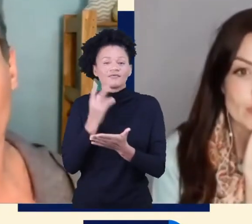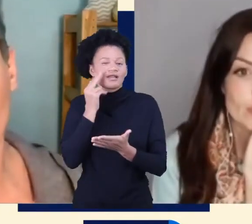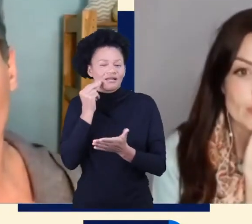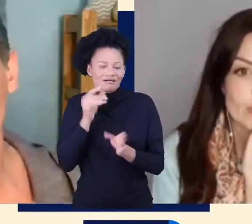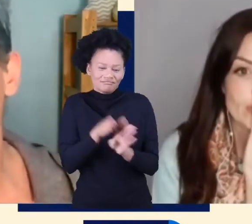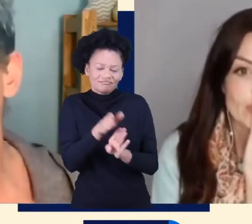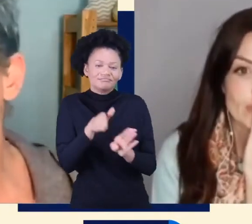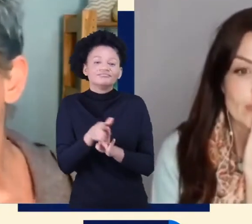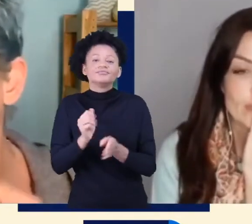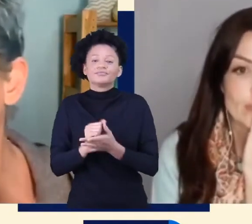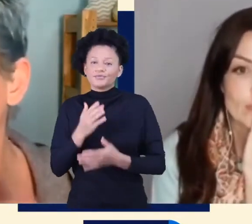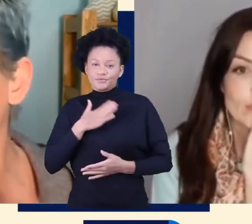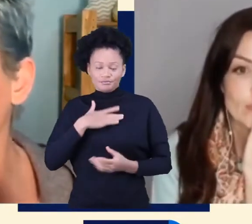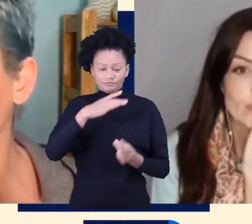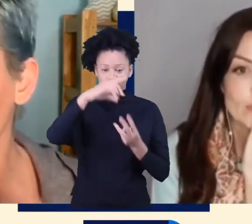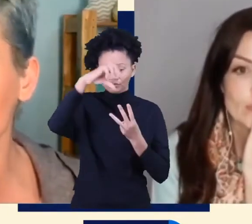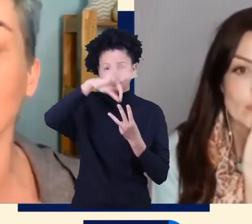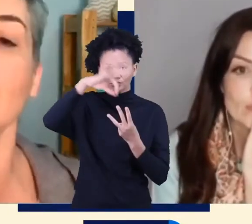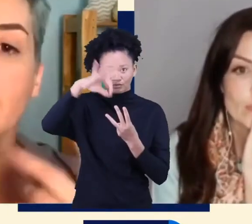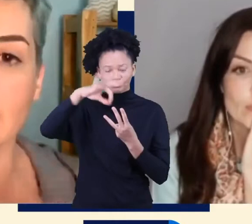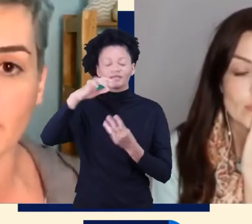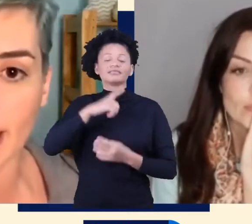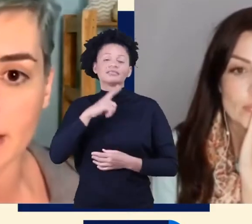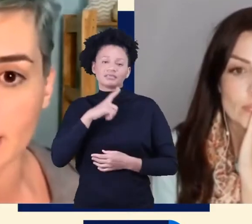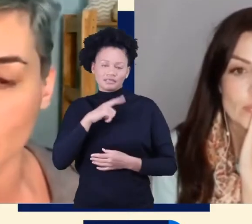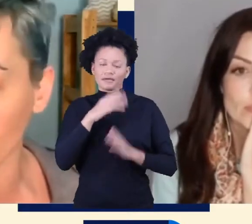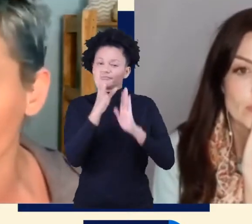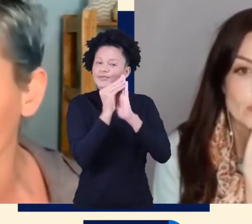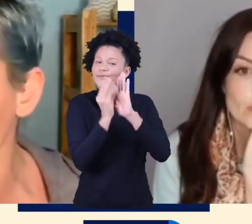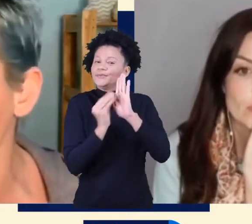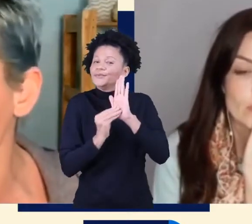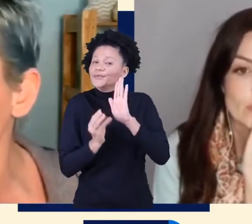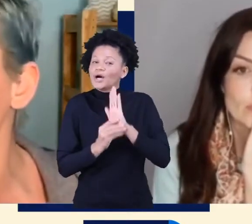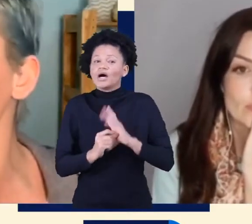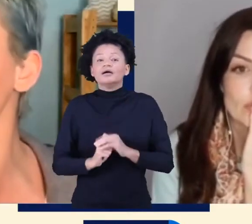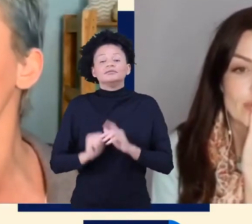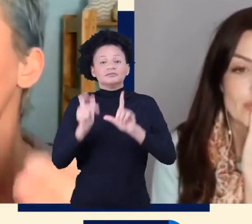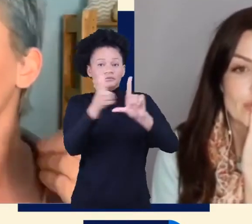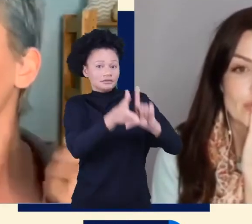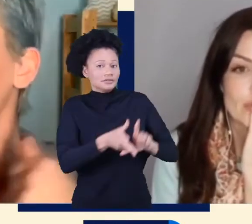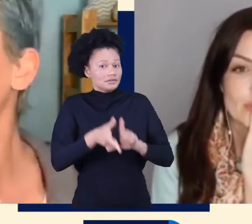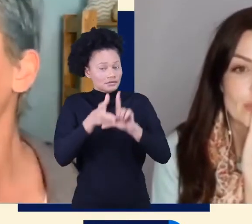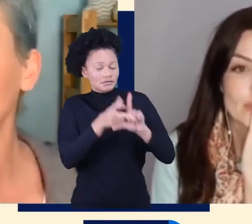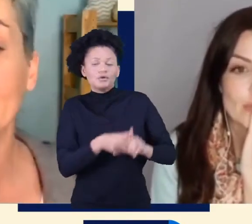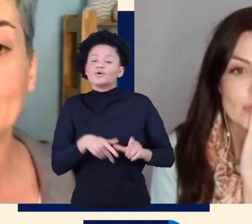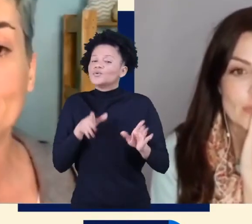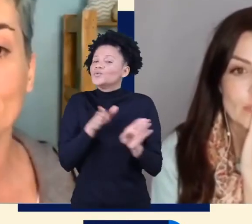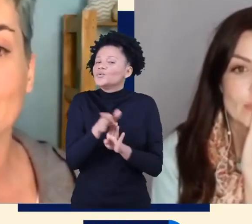encontram o conteúdo das lives e também as indicações de livros.